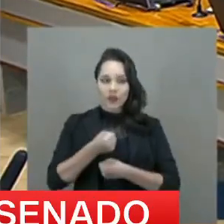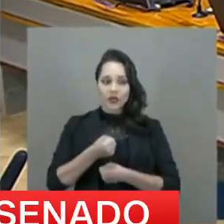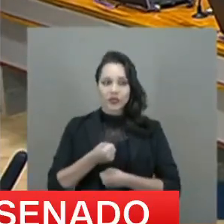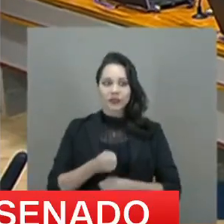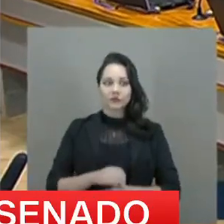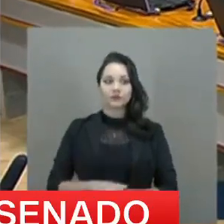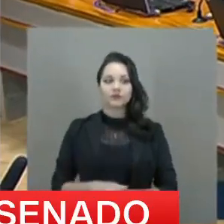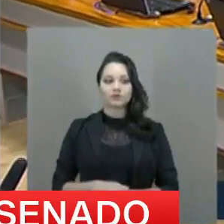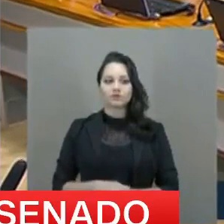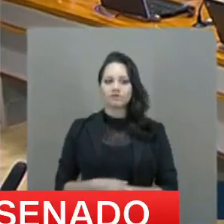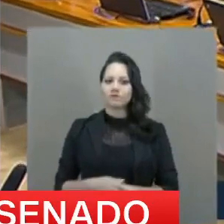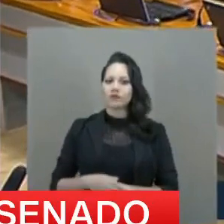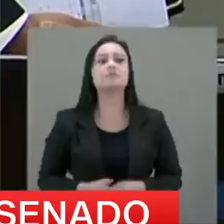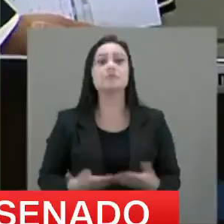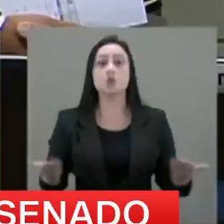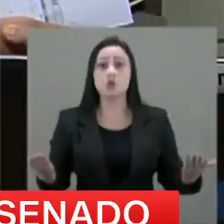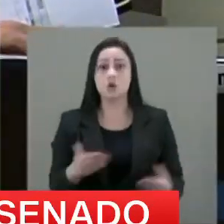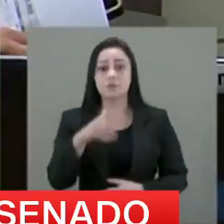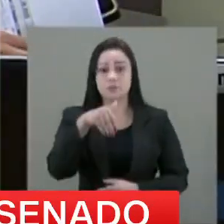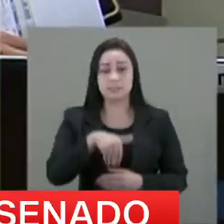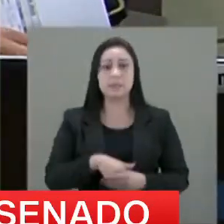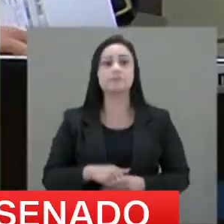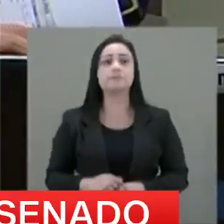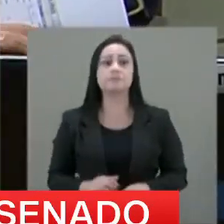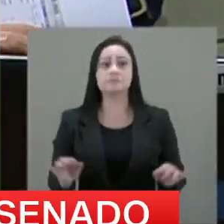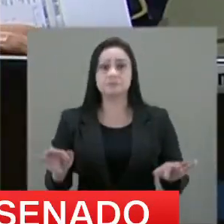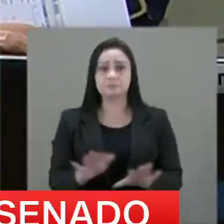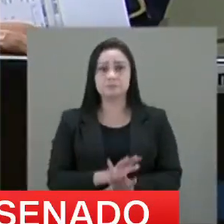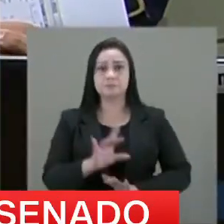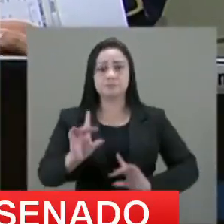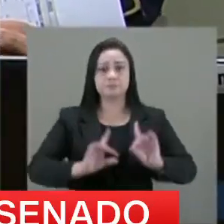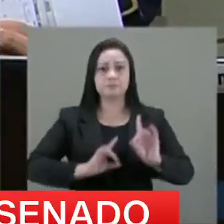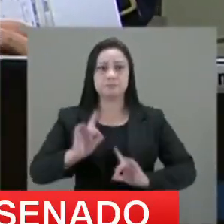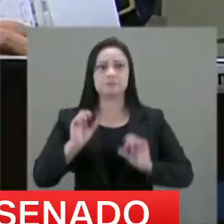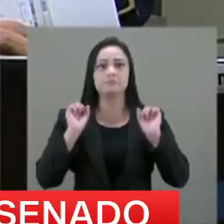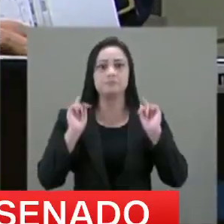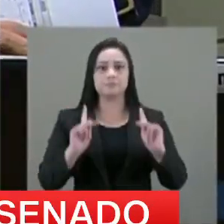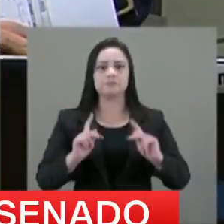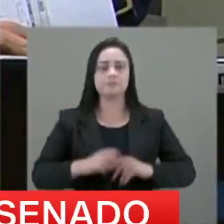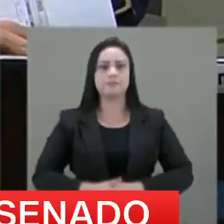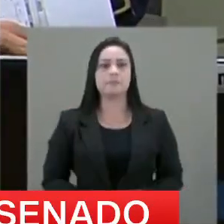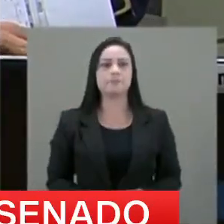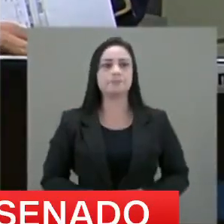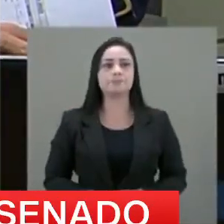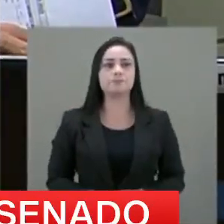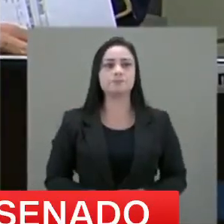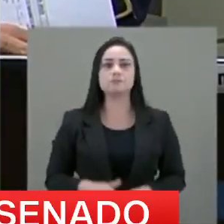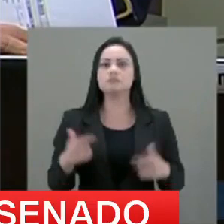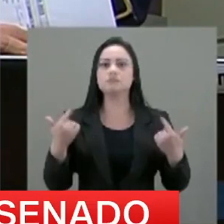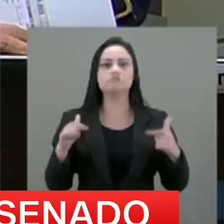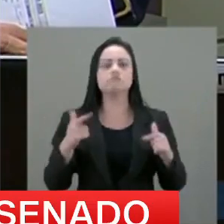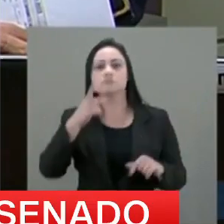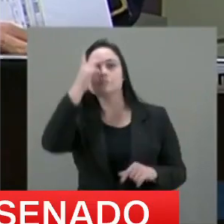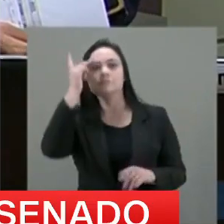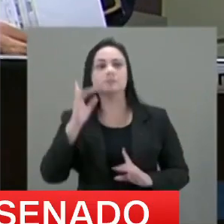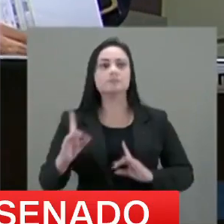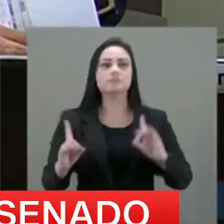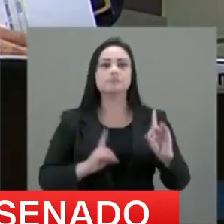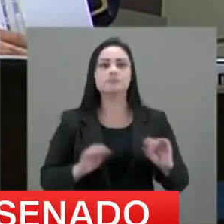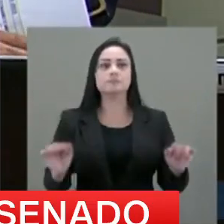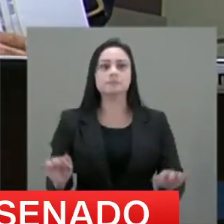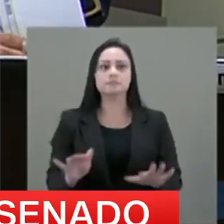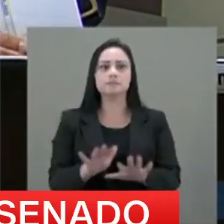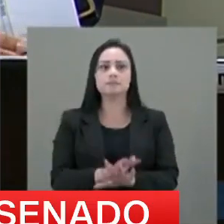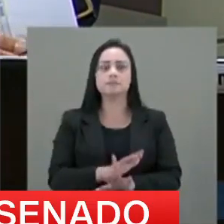do Senado Federal. Ontem, no finalzinho da tarde, já no início da noite, o presidente do Senado, Rodrigo Pacheco, ele chegou